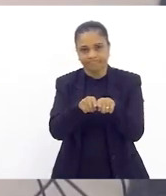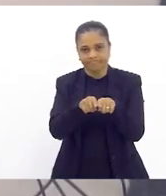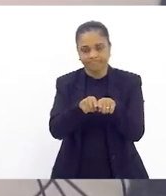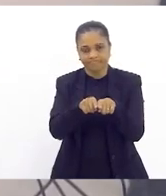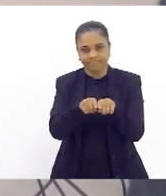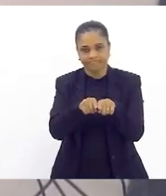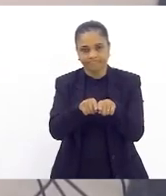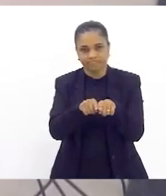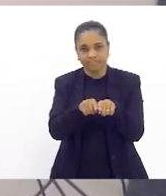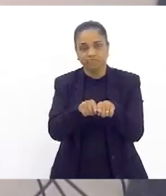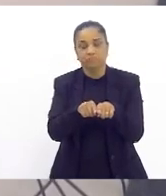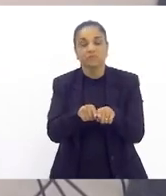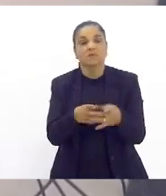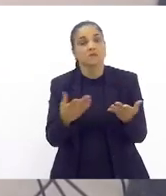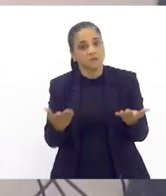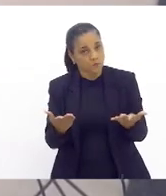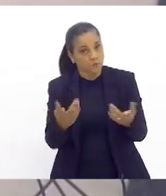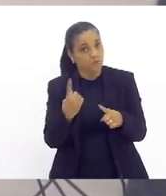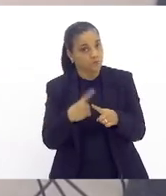porque olha